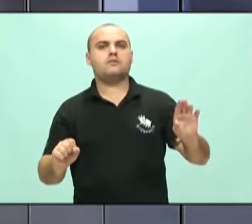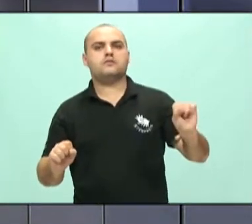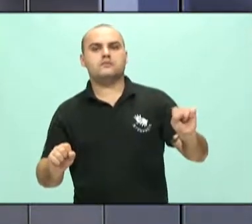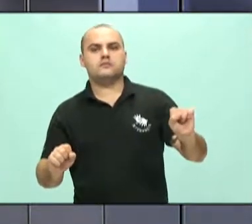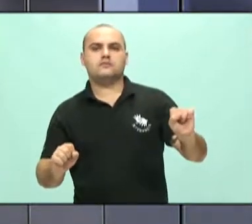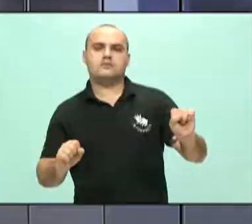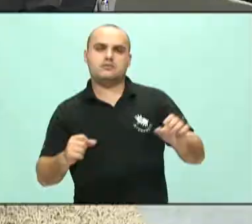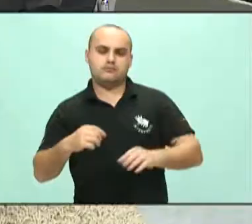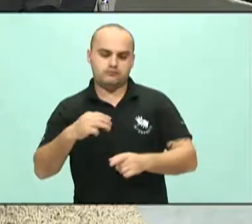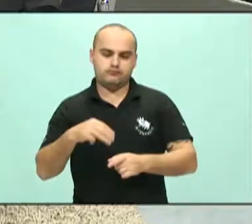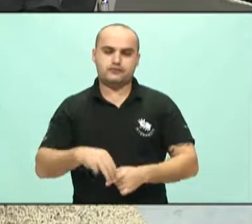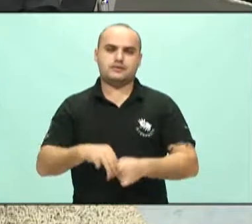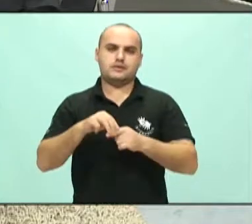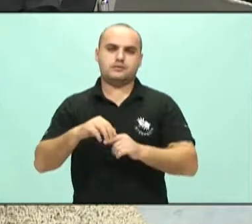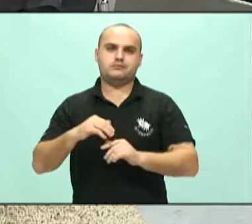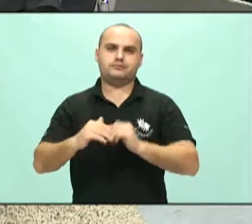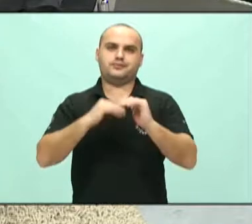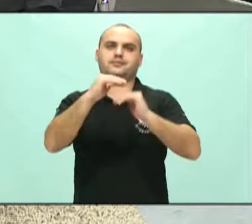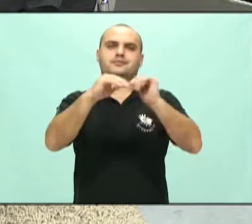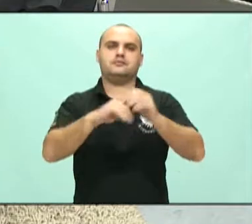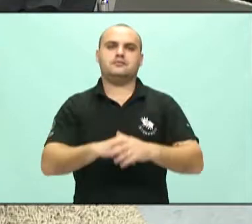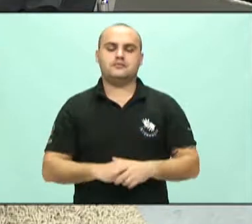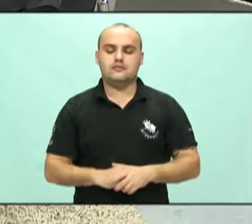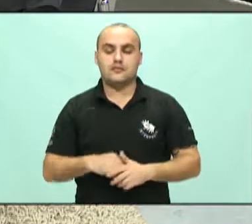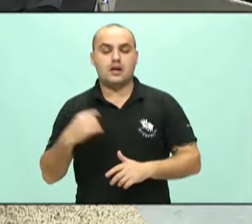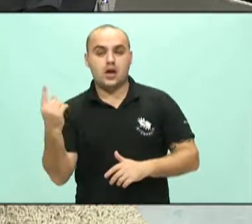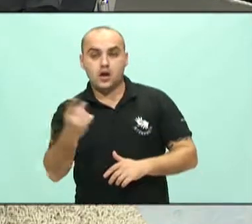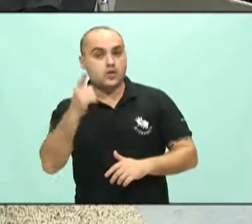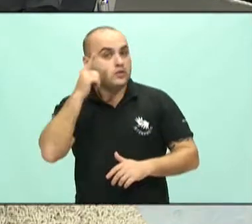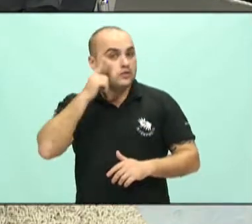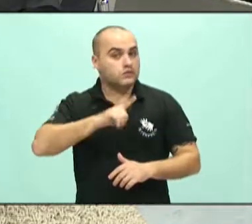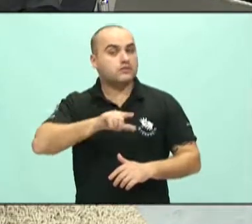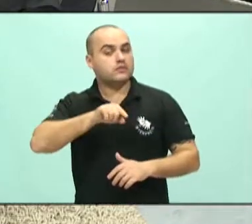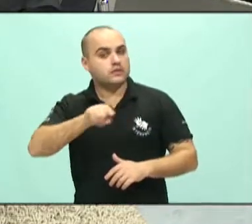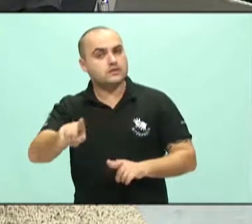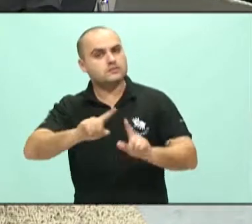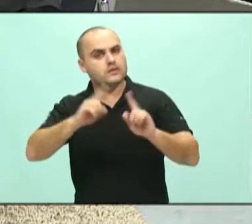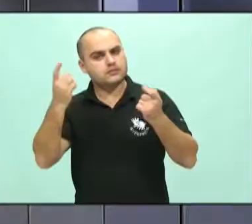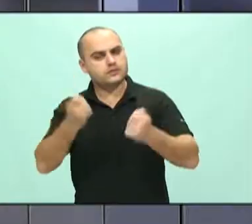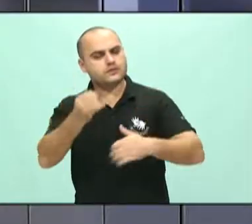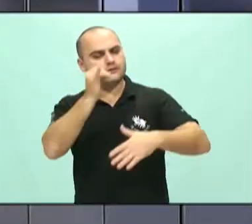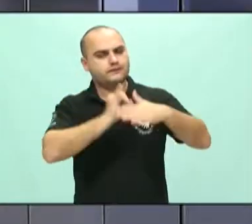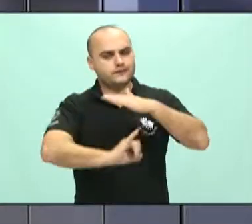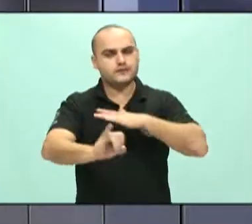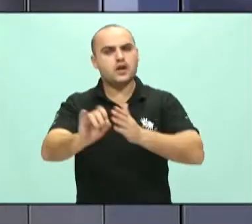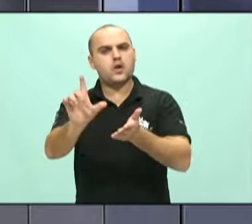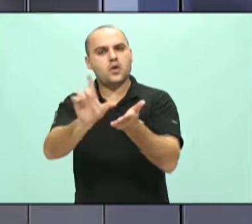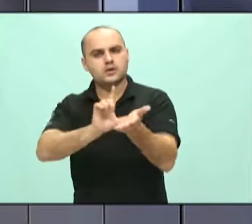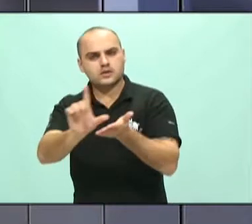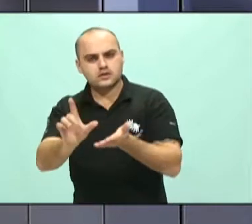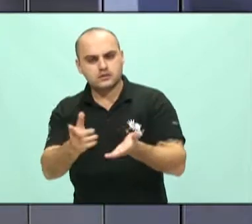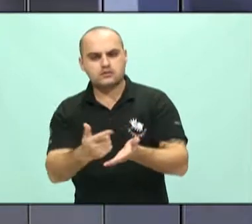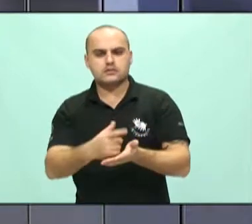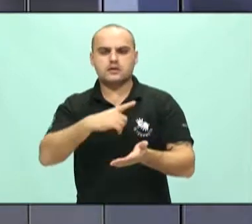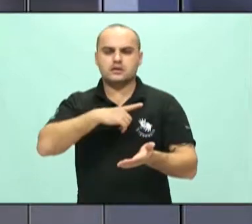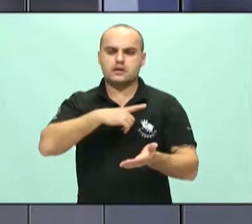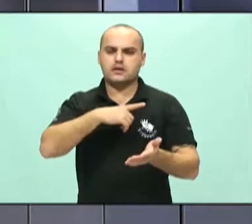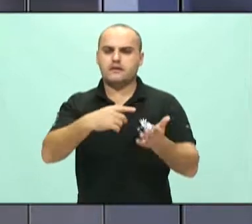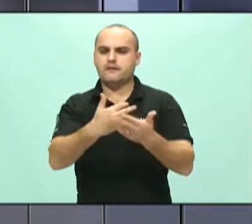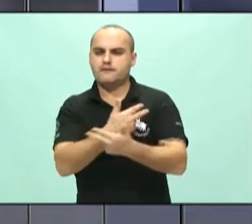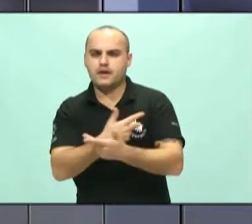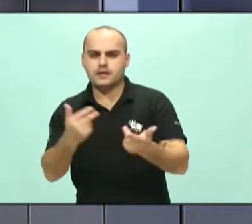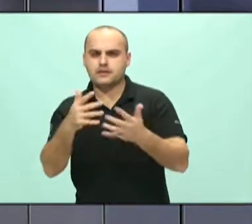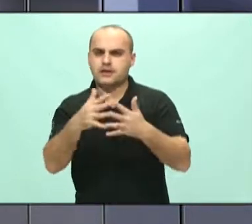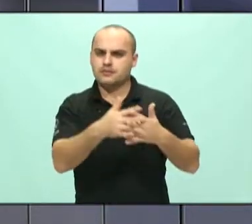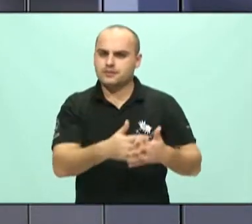município em desenvolvimento. A gente consegue essa condição, mas tem que investir em muitas áreas. Logística, temos uma série de caminhões rodando